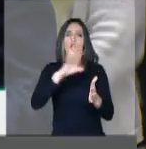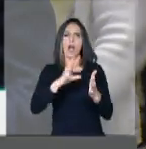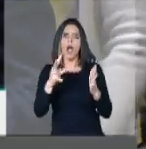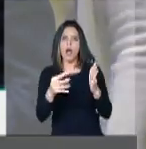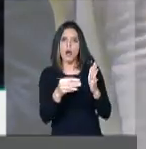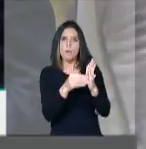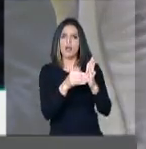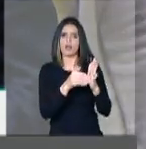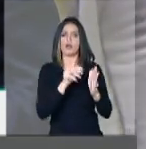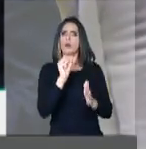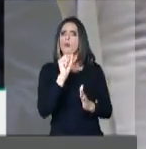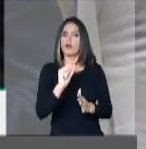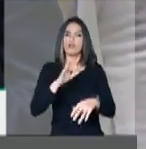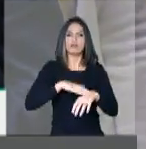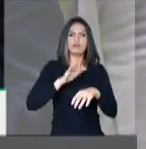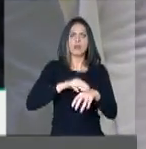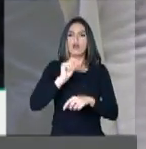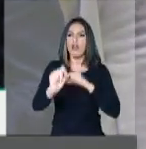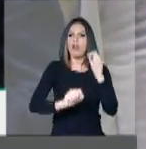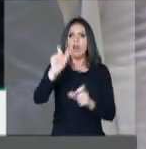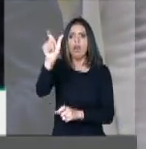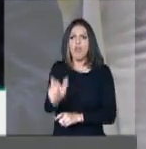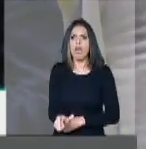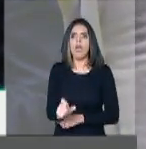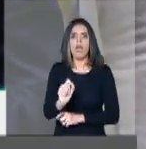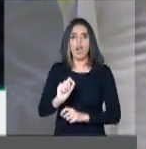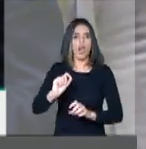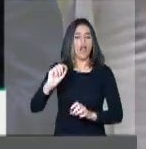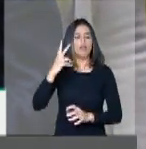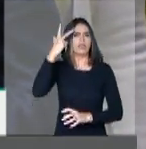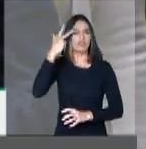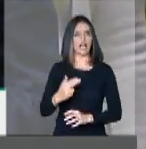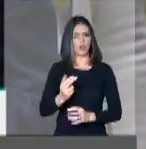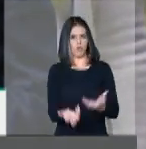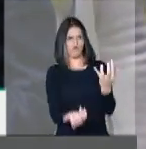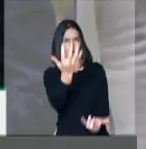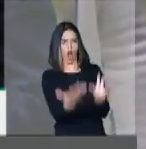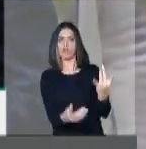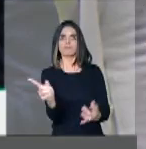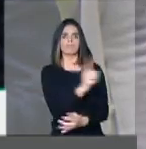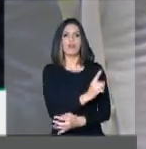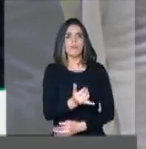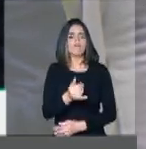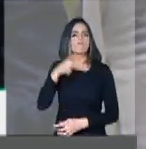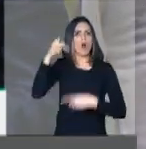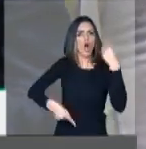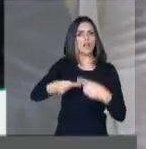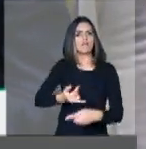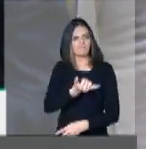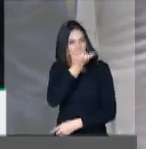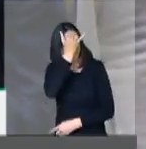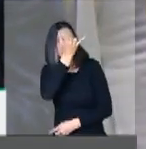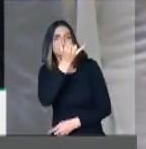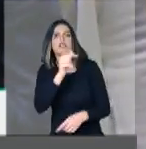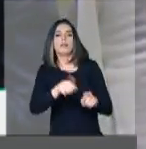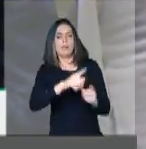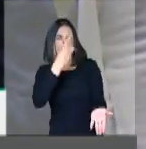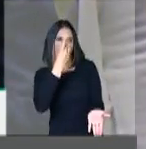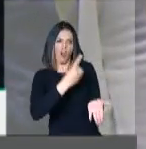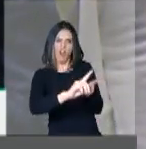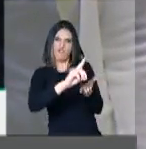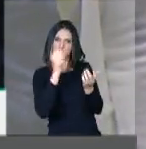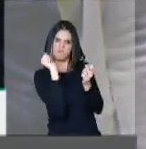suas atitudes e pelas suas falas. Aquilo não é um fenômeno natural, é uma tragédia política. Ofendeu a primeira-dama